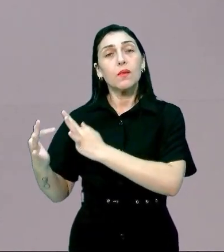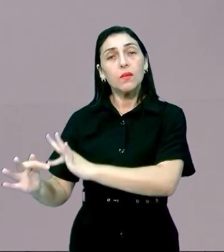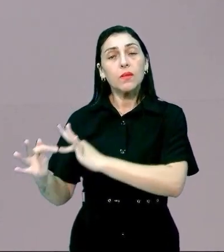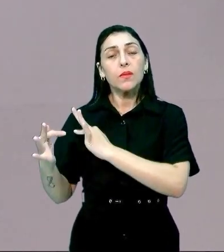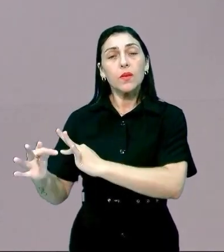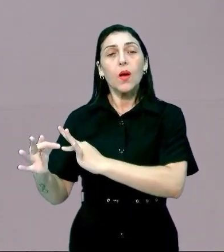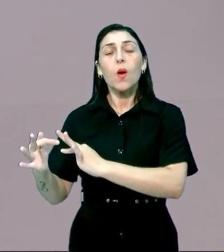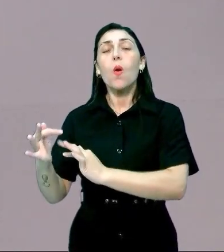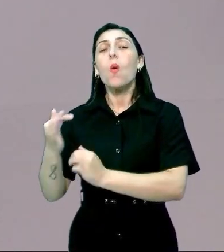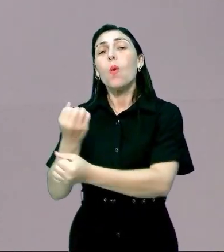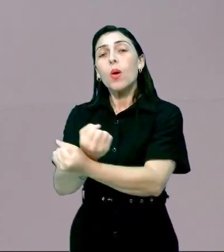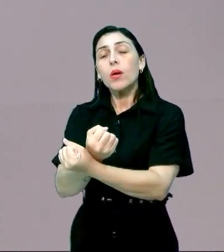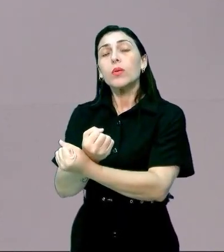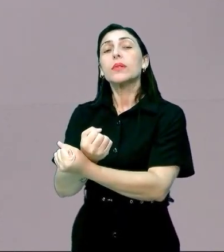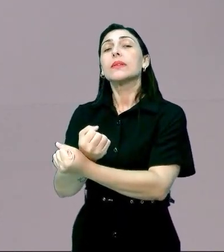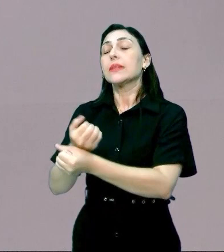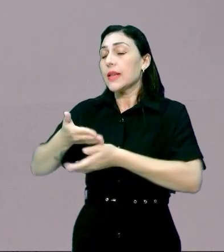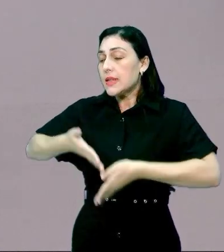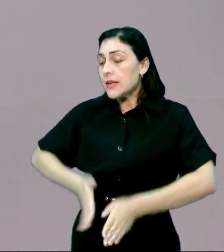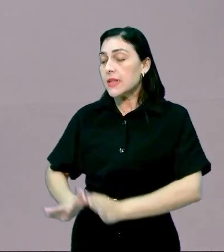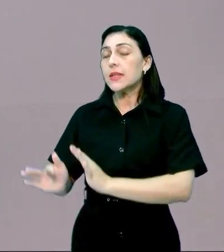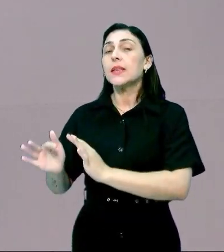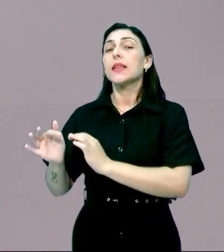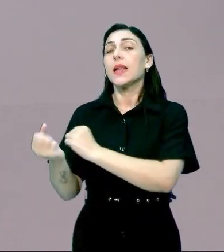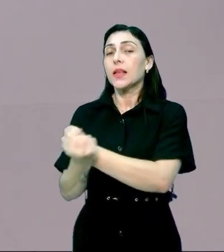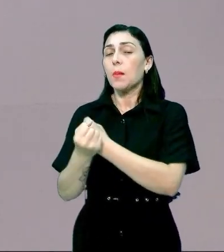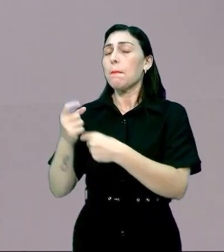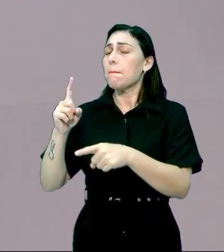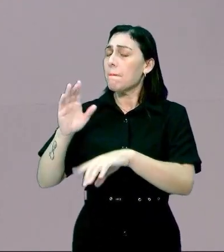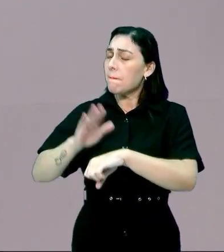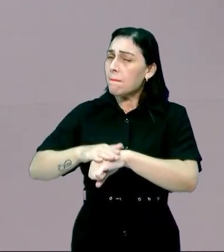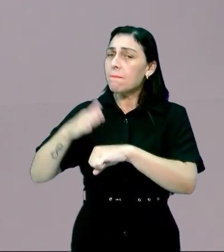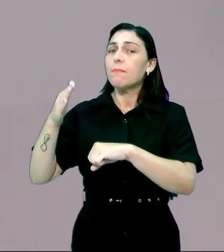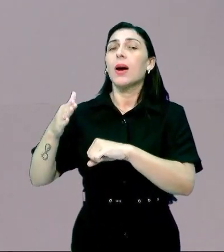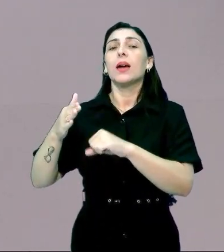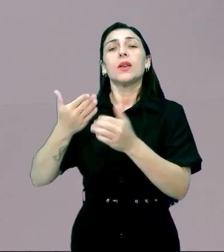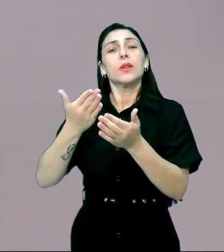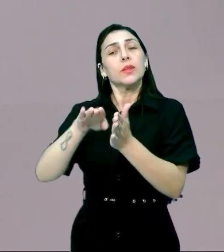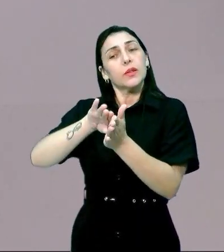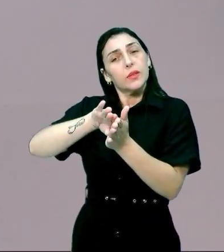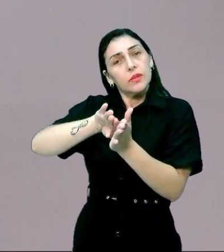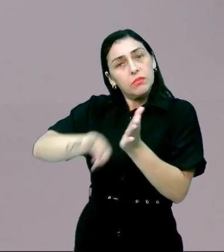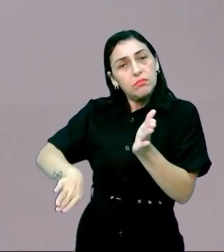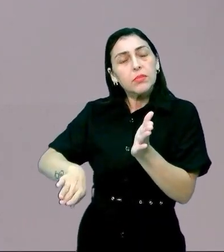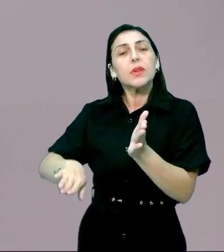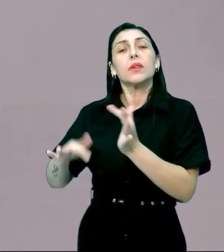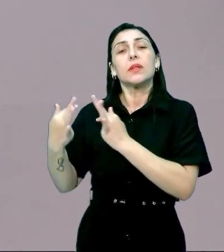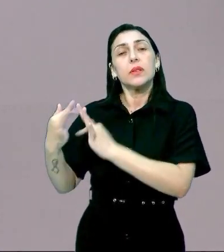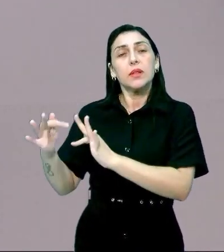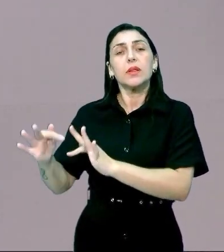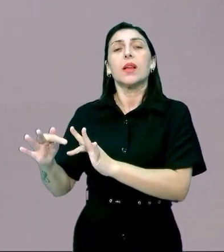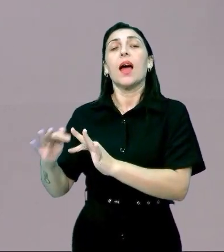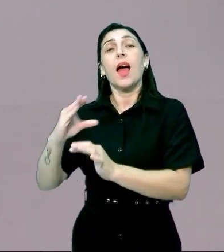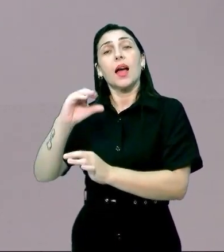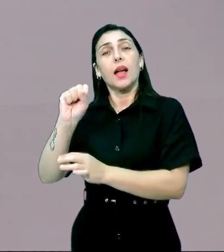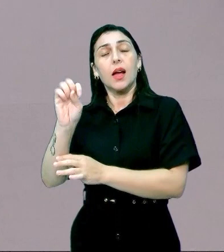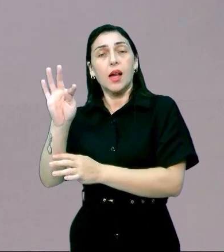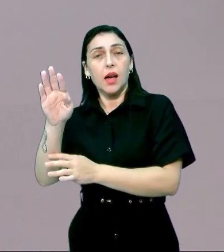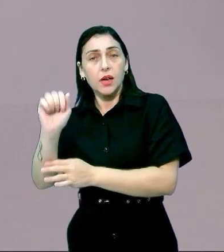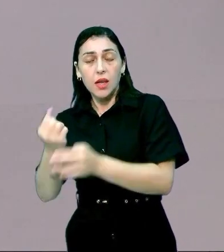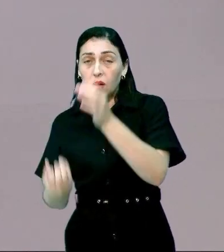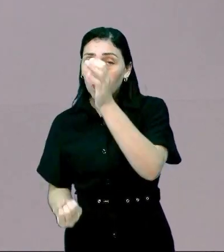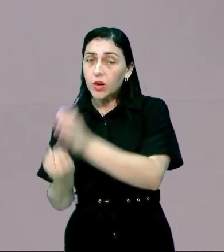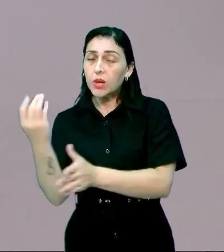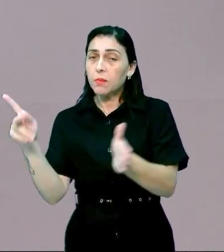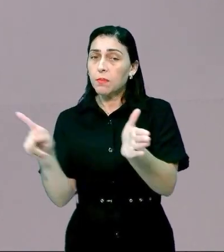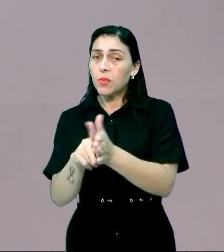o servo, ele nascia servo, por mais que ele se livrasse das relações servis, a casta dele, a